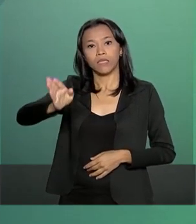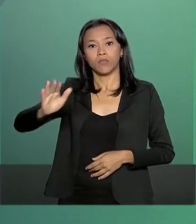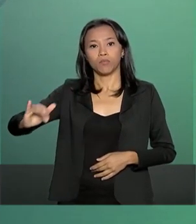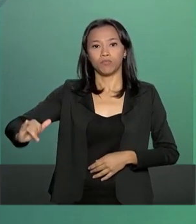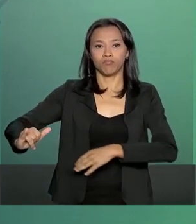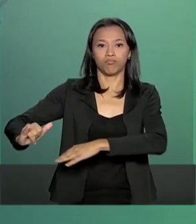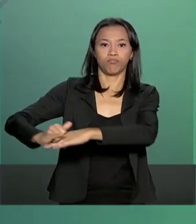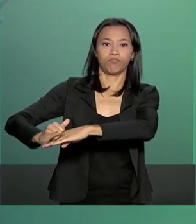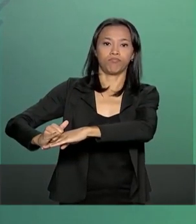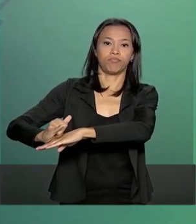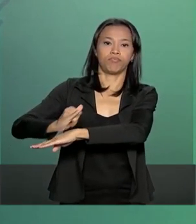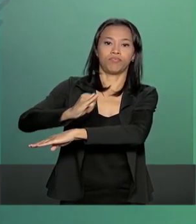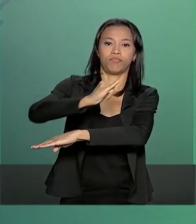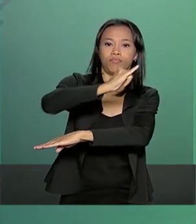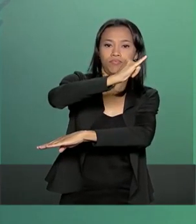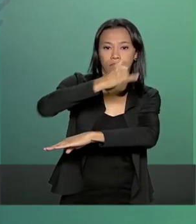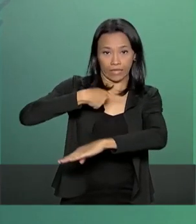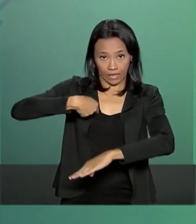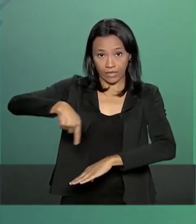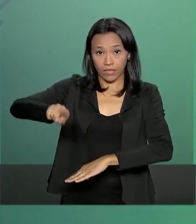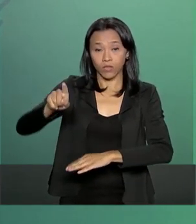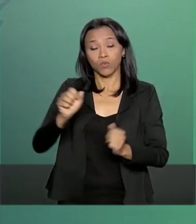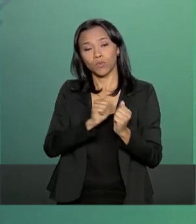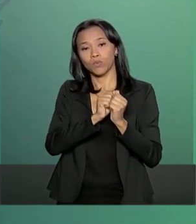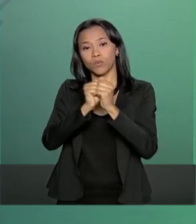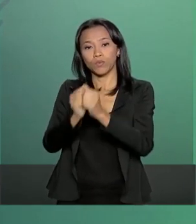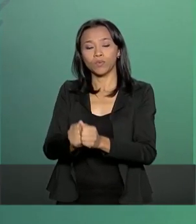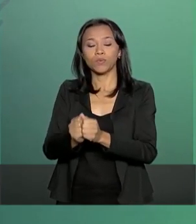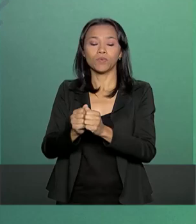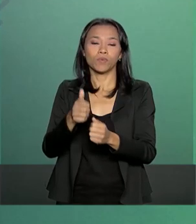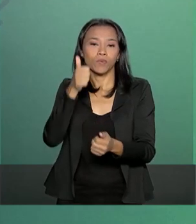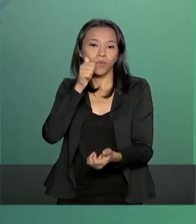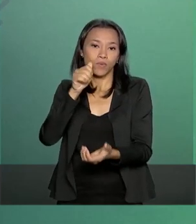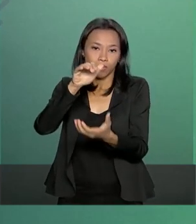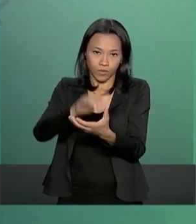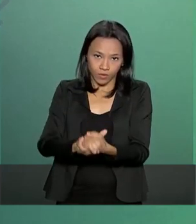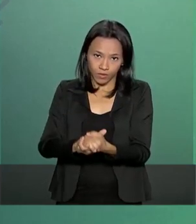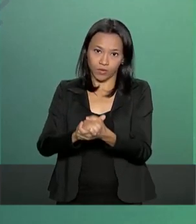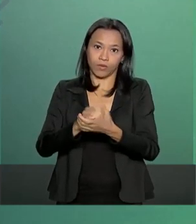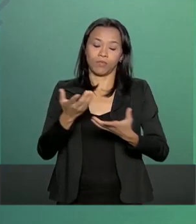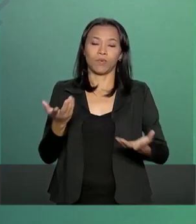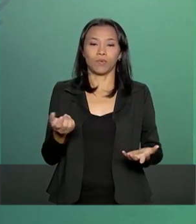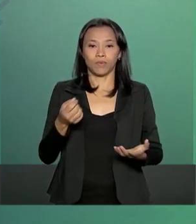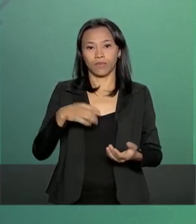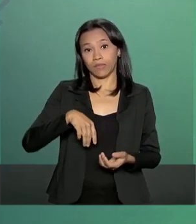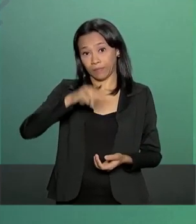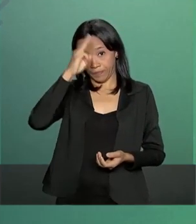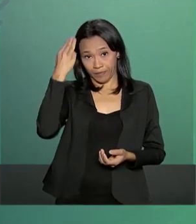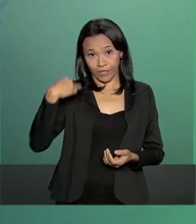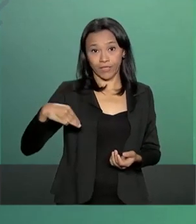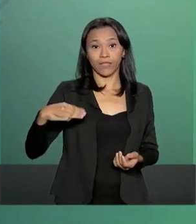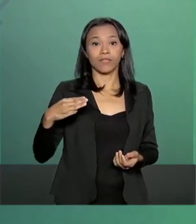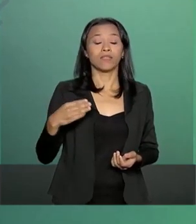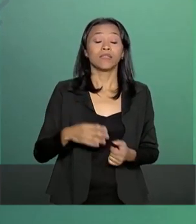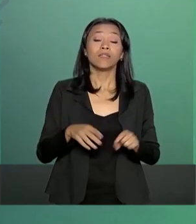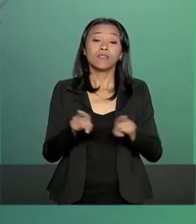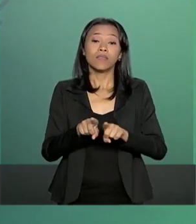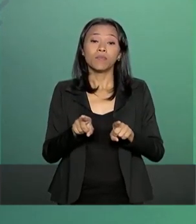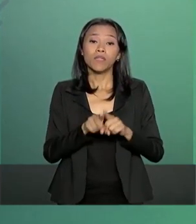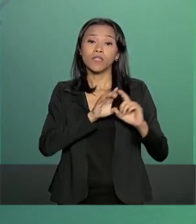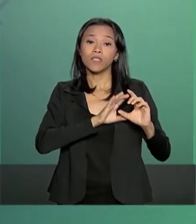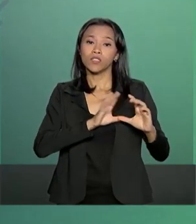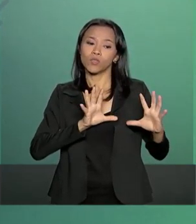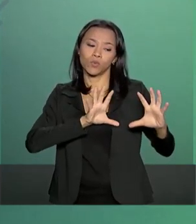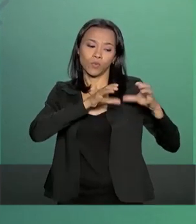ele, acompanhado da primeira-dama, senhora Michele Bolsonaro, e de integrantes de sua